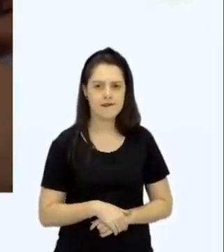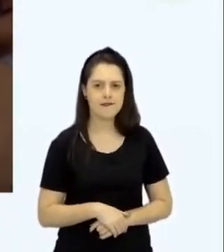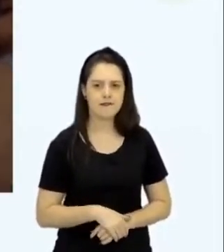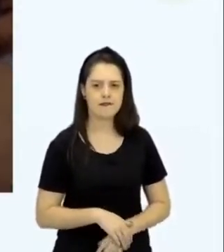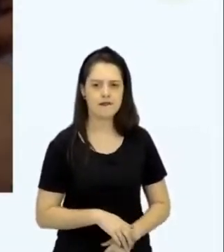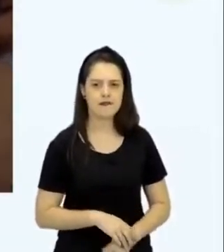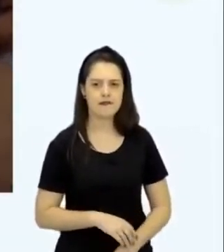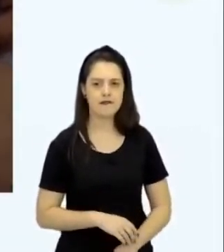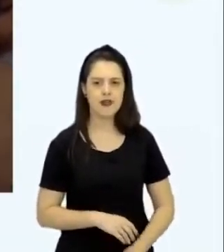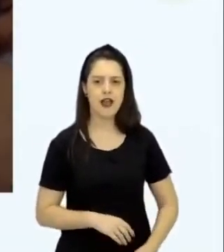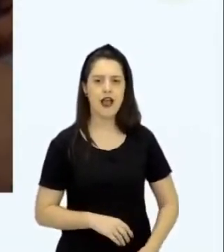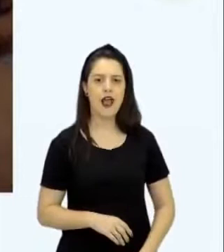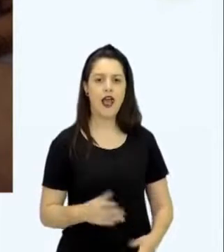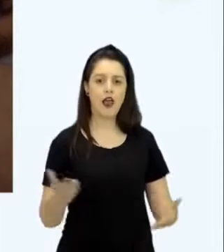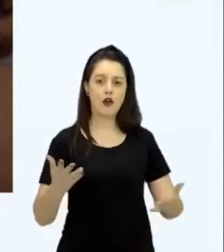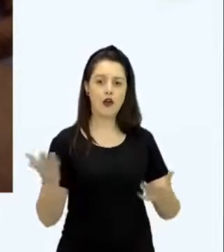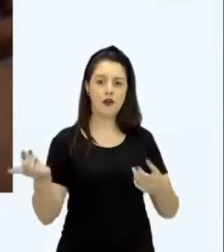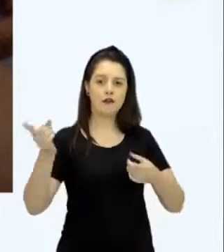Agora, voltando.